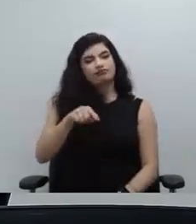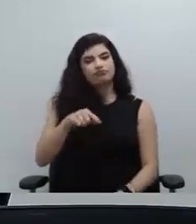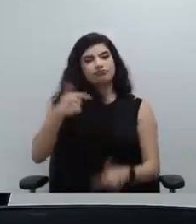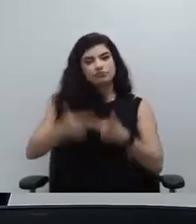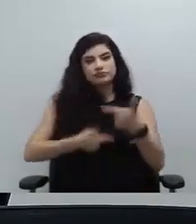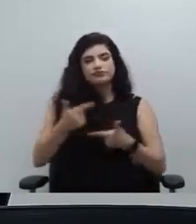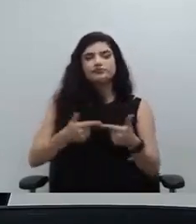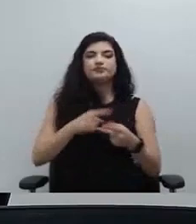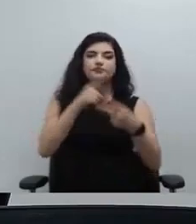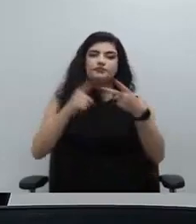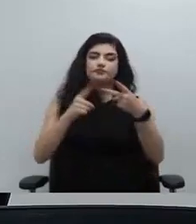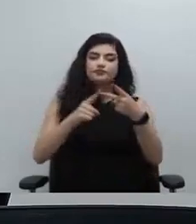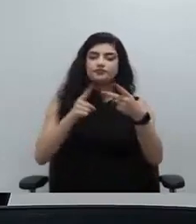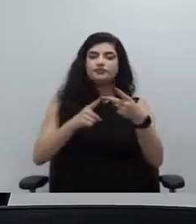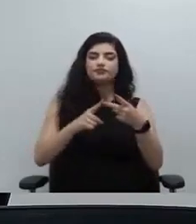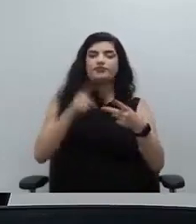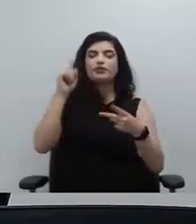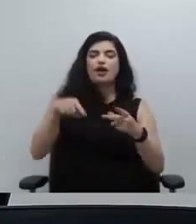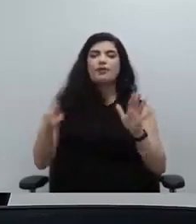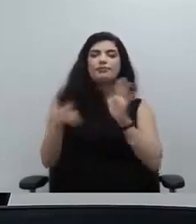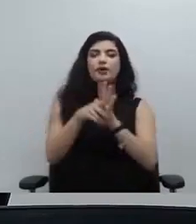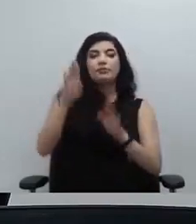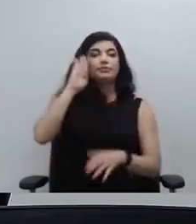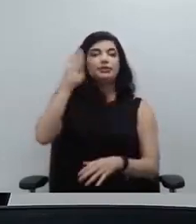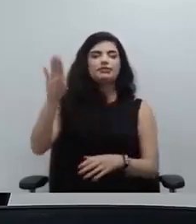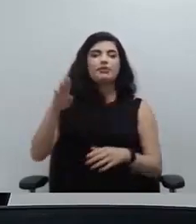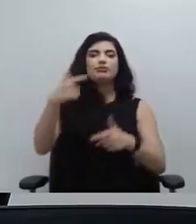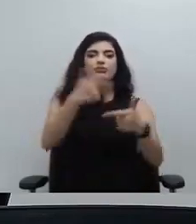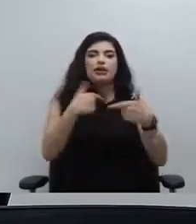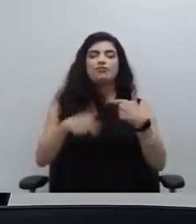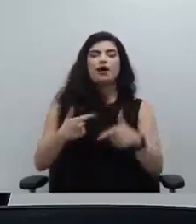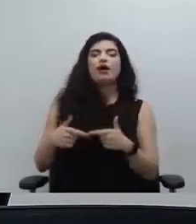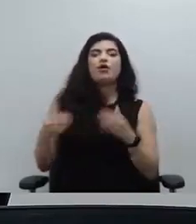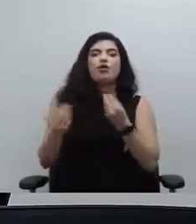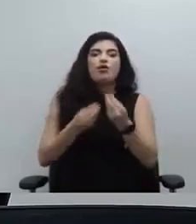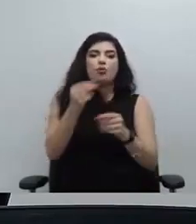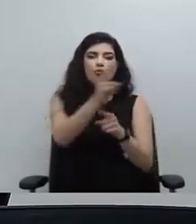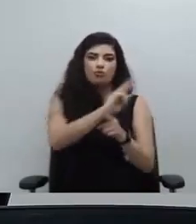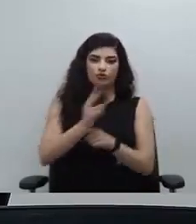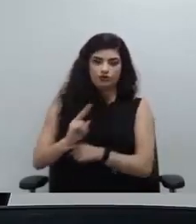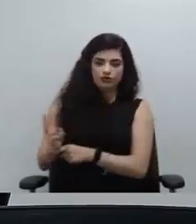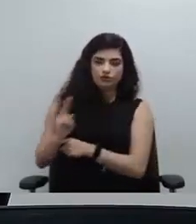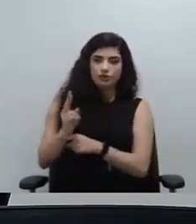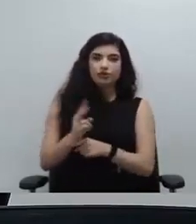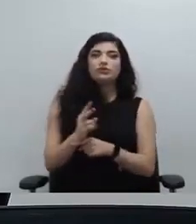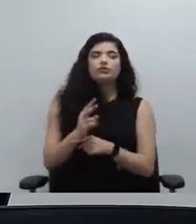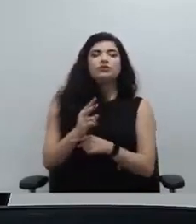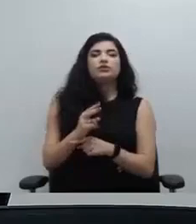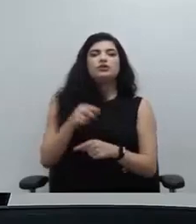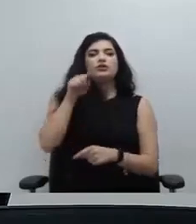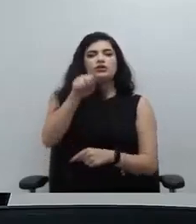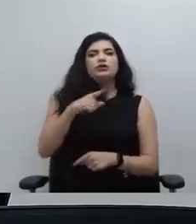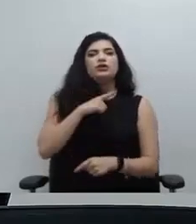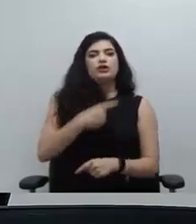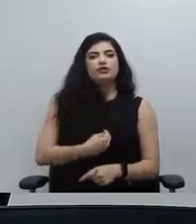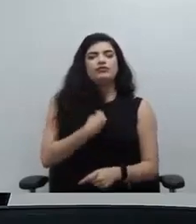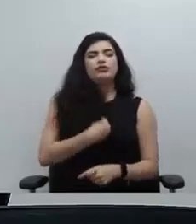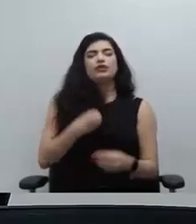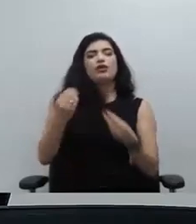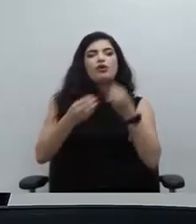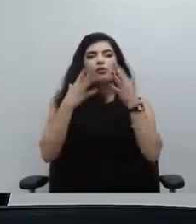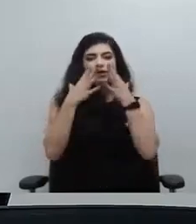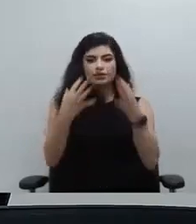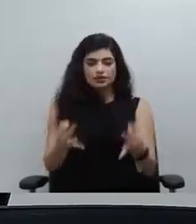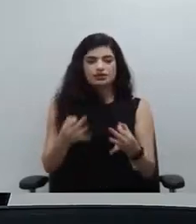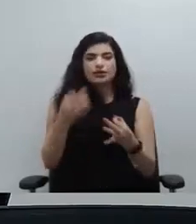O segundo aspecto ressaltado pela ouvidoria é o aprimoramento dos mecanismos de monitoramento. A ouvidoria tem dedicado especial atenção ao